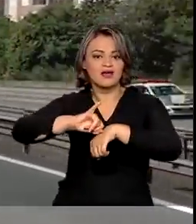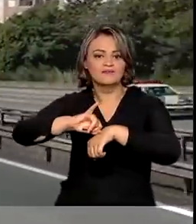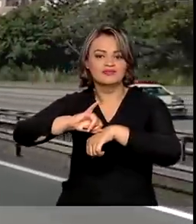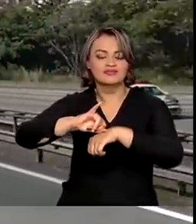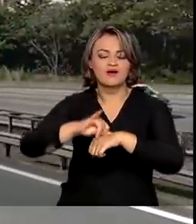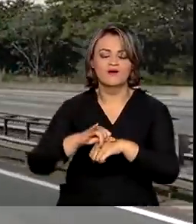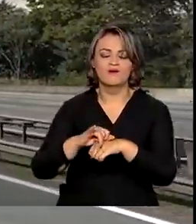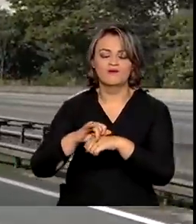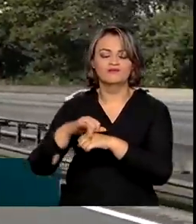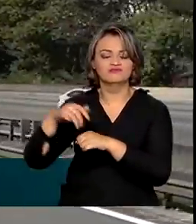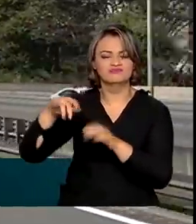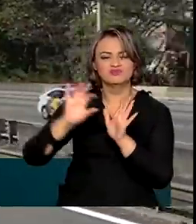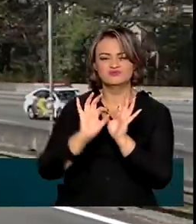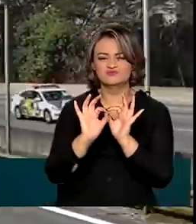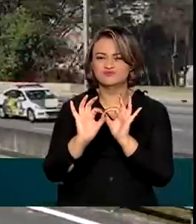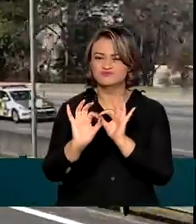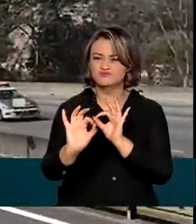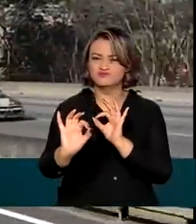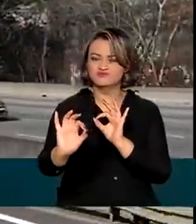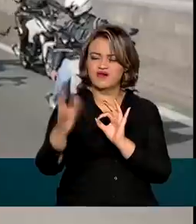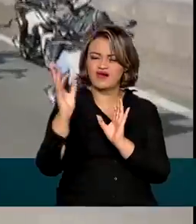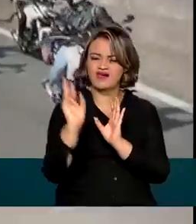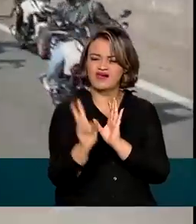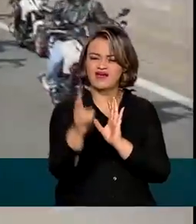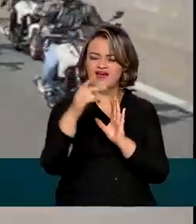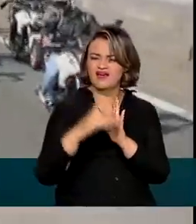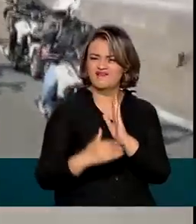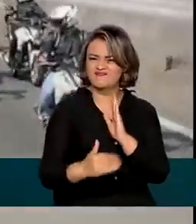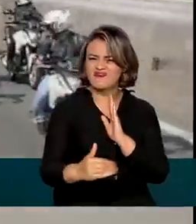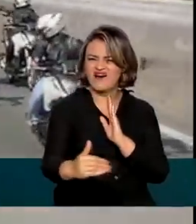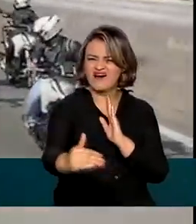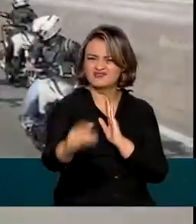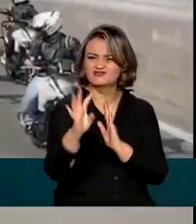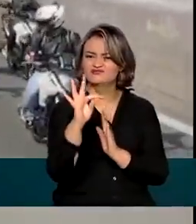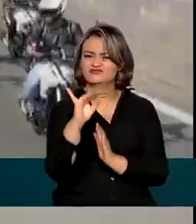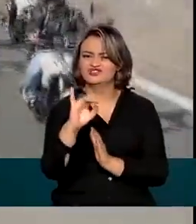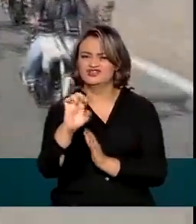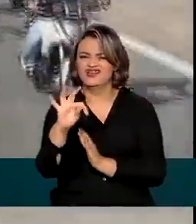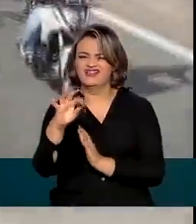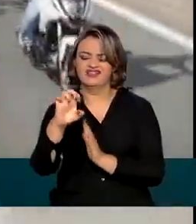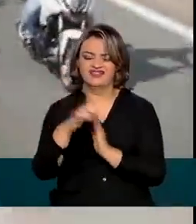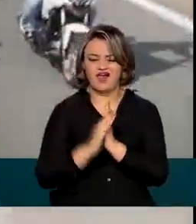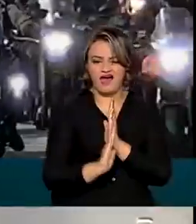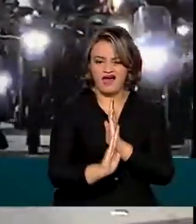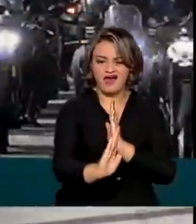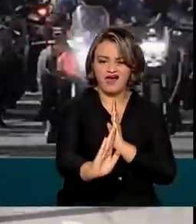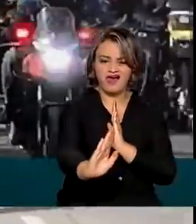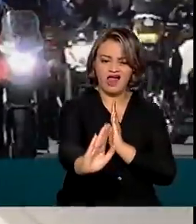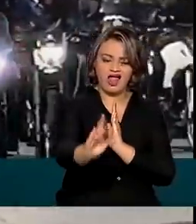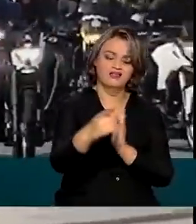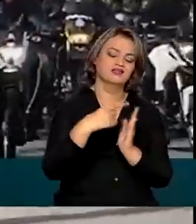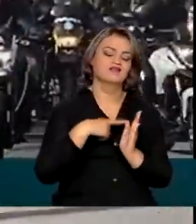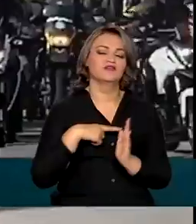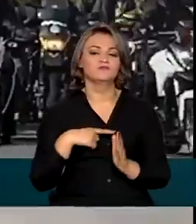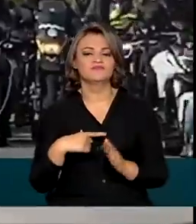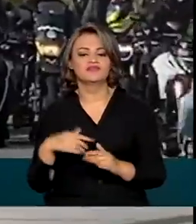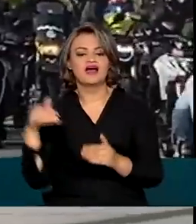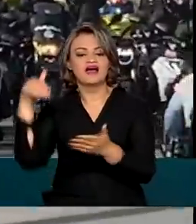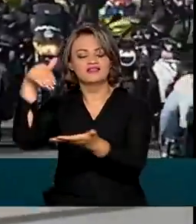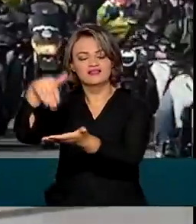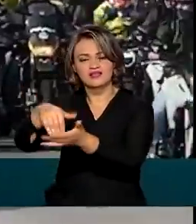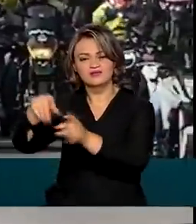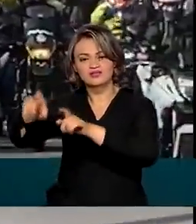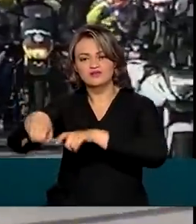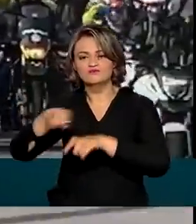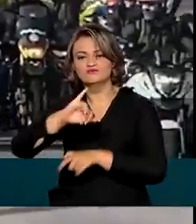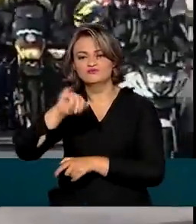paulista saindo do Sambódromo do Anhembi e seguiu vários quilômetros pela Marginal do Tietê e Rodovia dos Bandeirantes O passeio foi até o